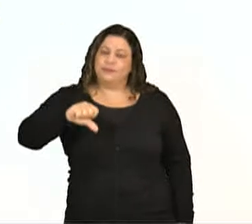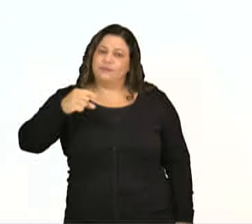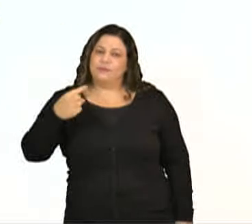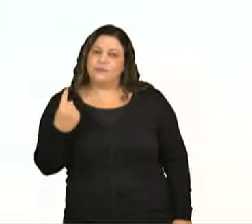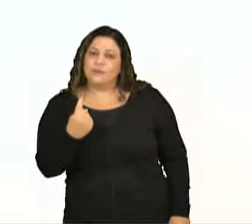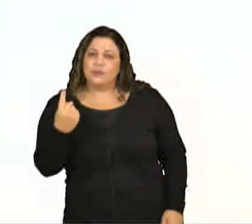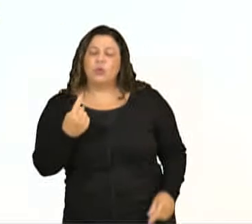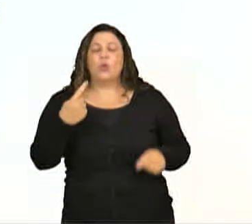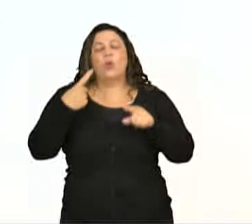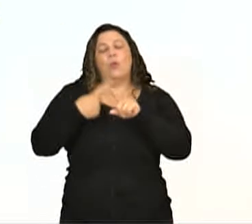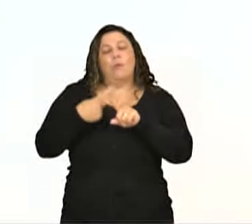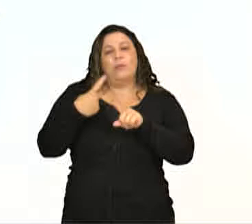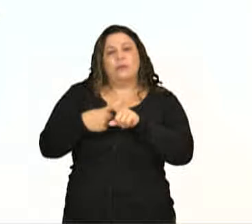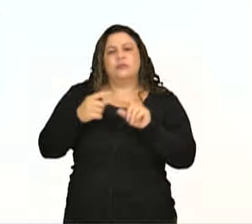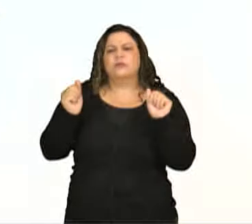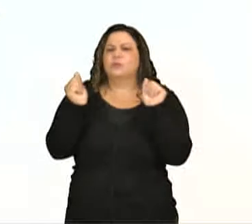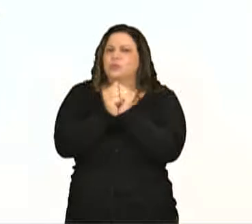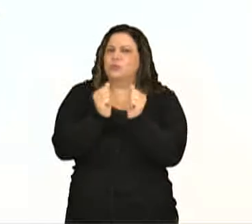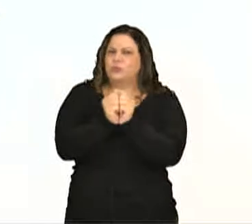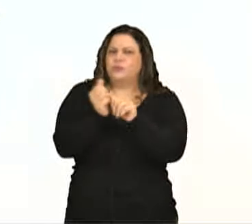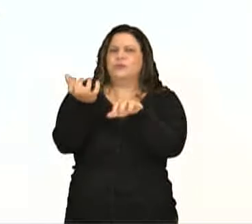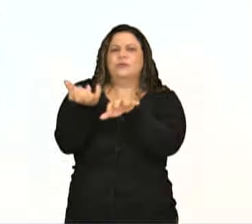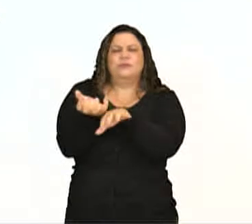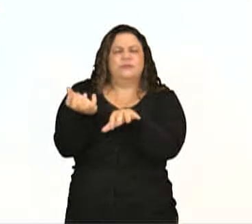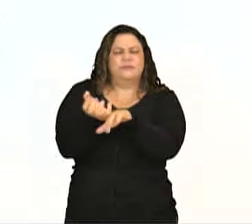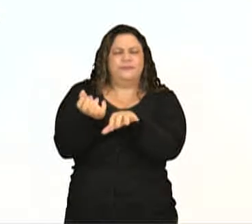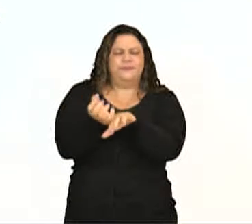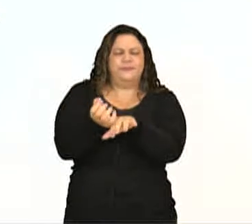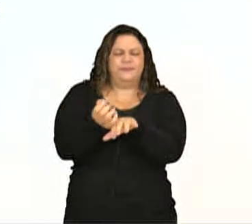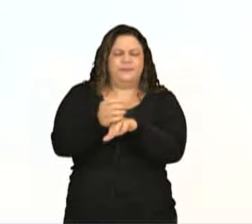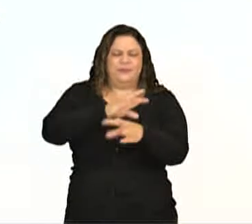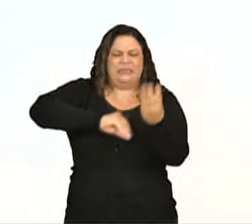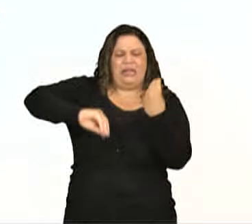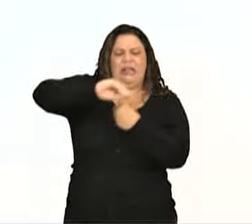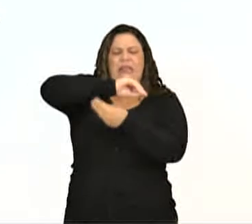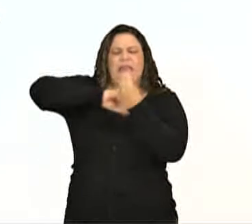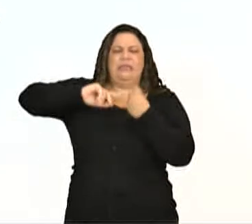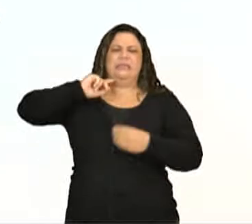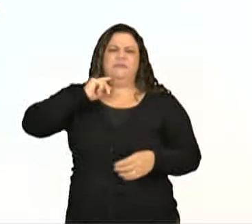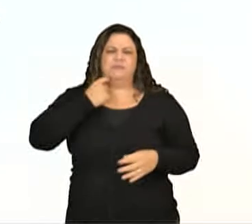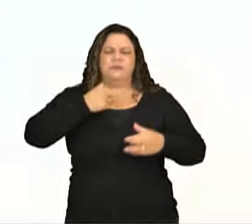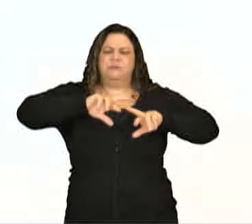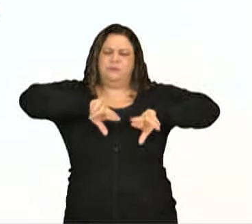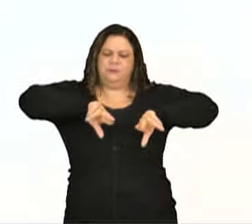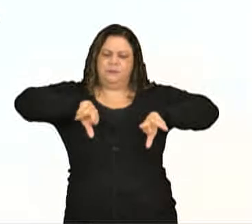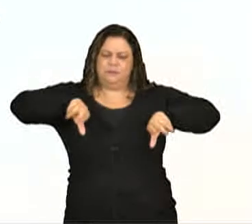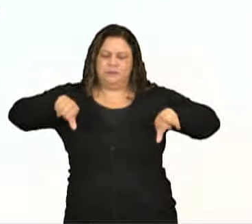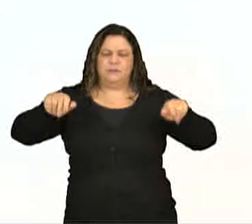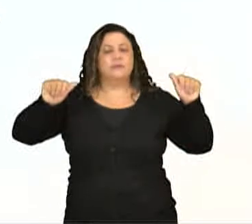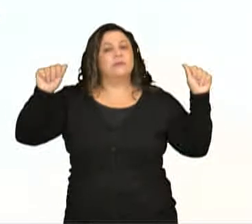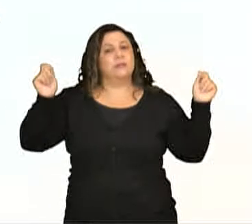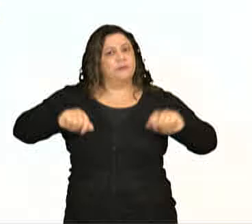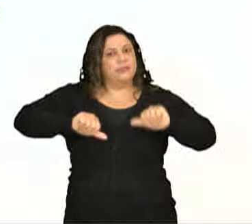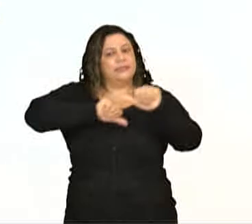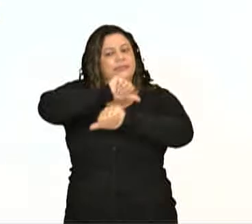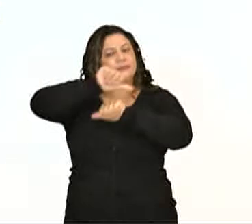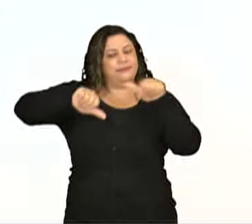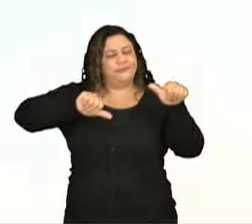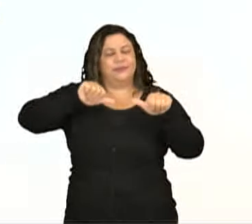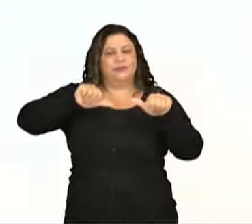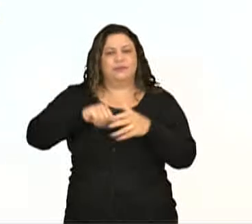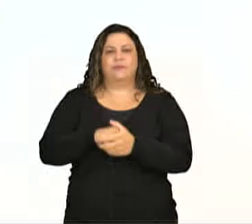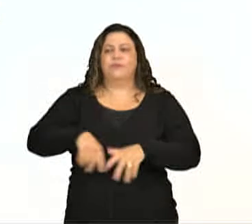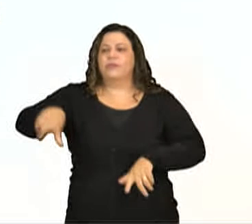que, também, junto com o Congresso, estava contaminada aí pela ação das oligarquias e isso precisava ser mudado.